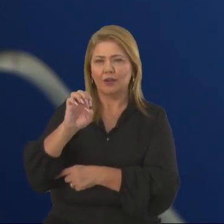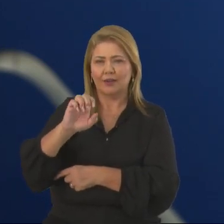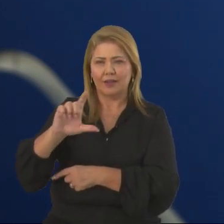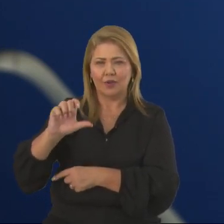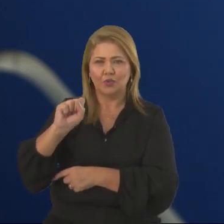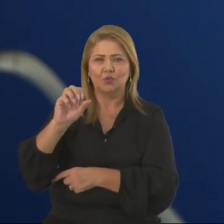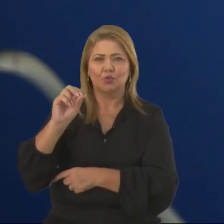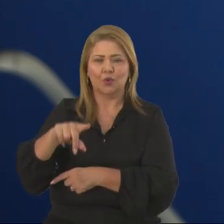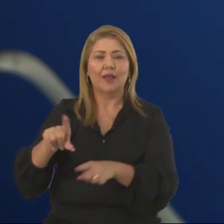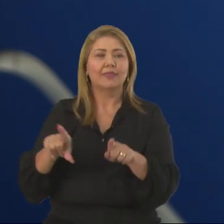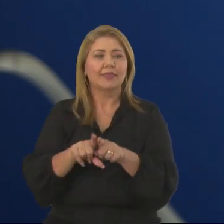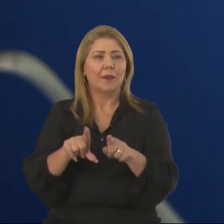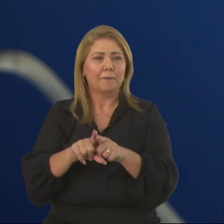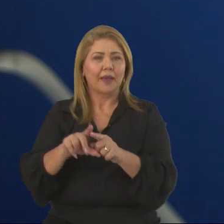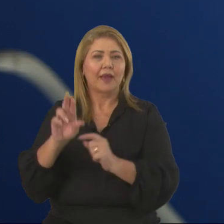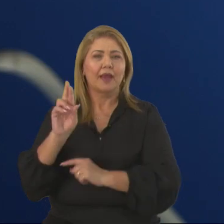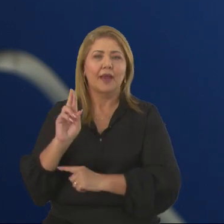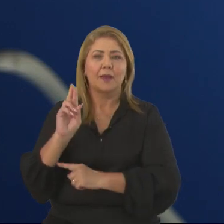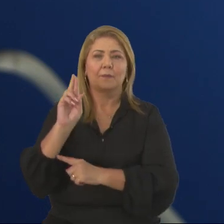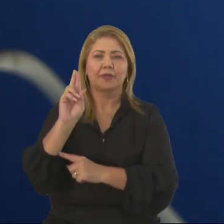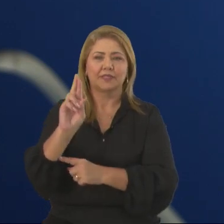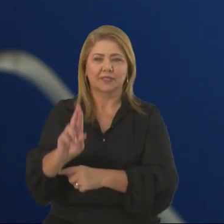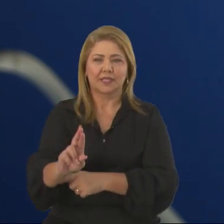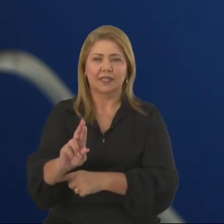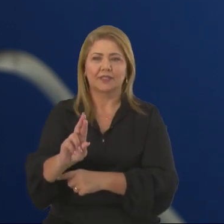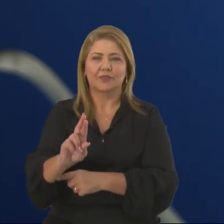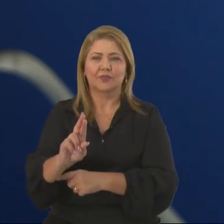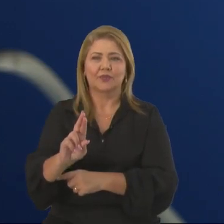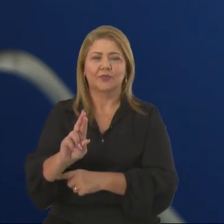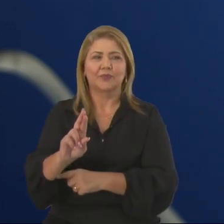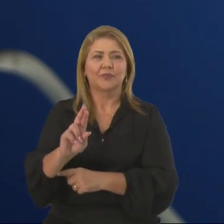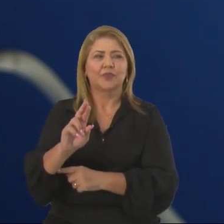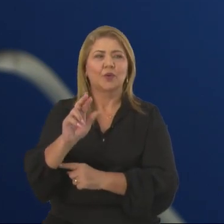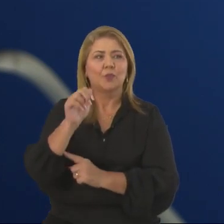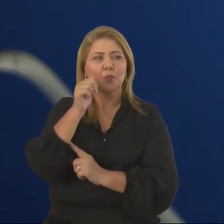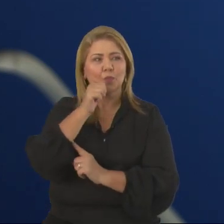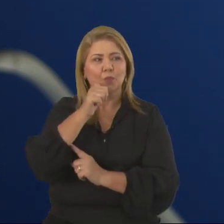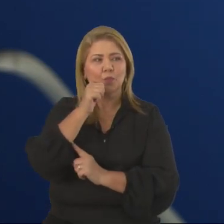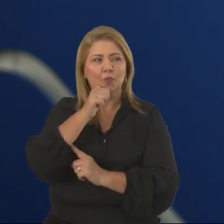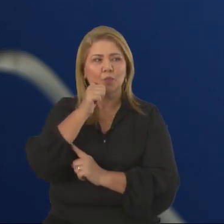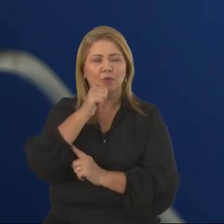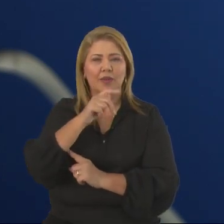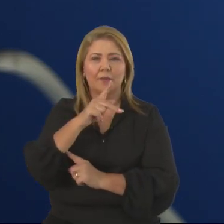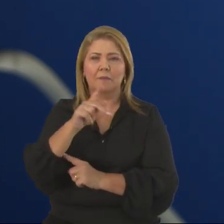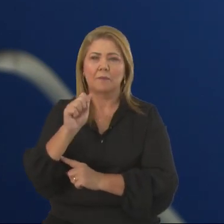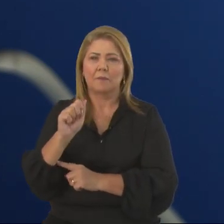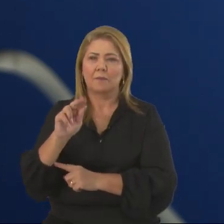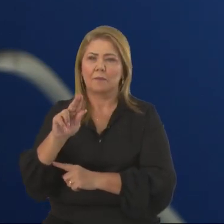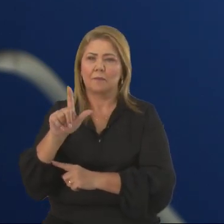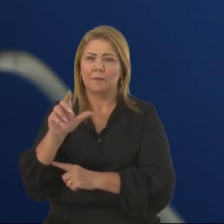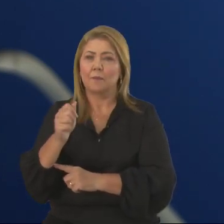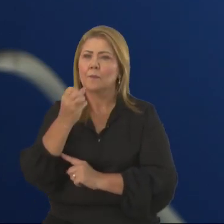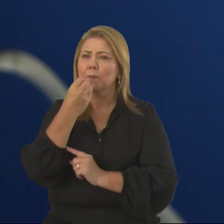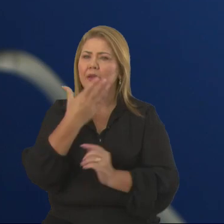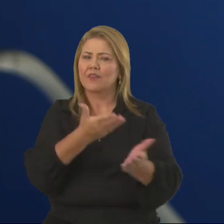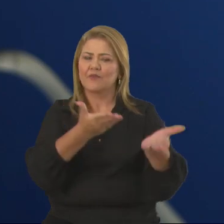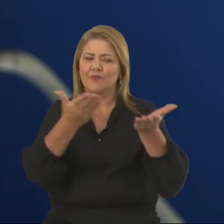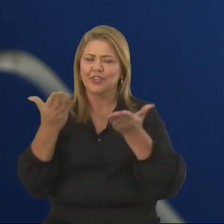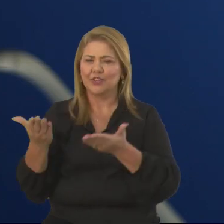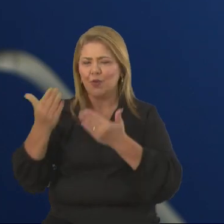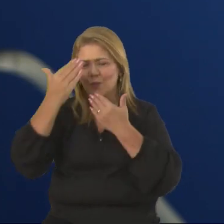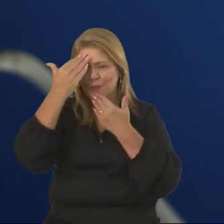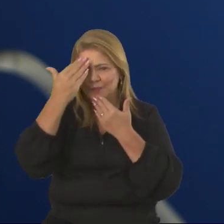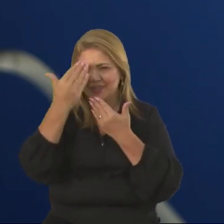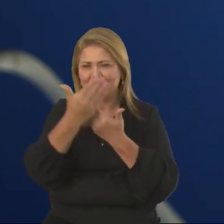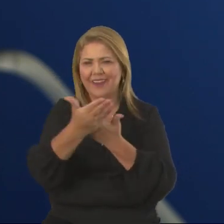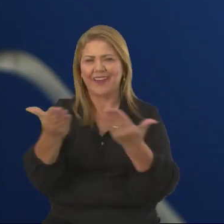representando a GATRA, advogada Paula Duarte Tavares. Então, sejam muito bem-vindos e muito obrigada